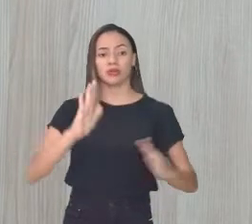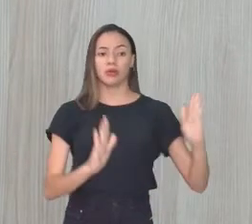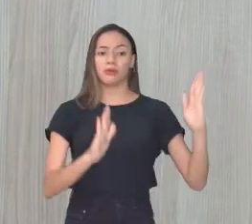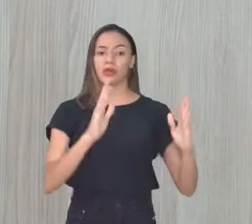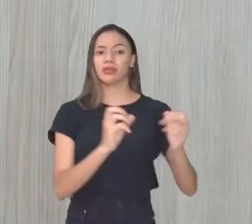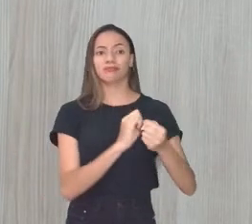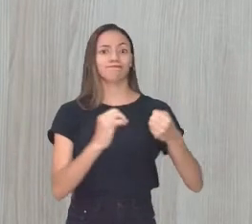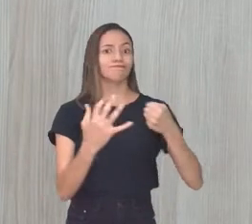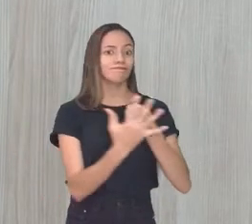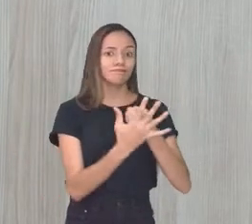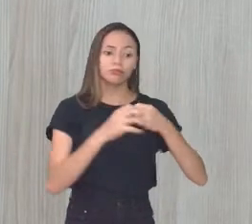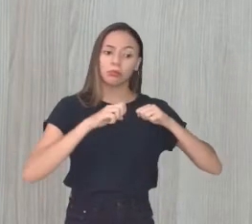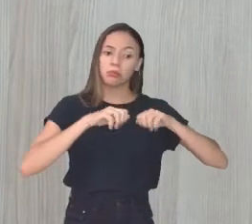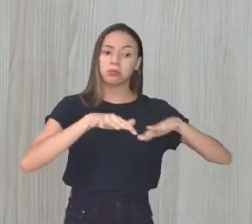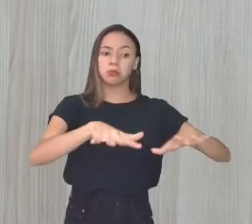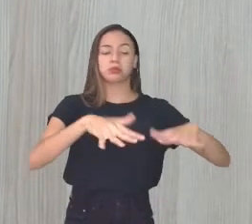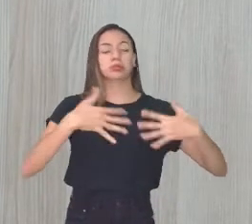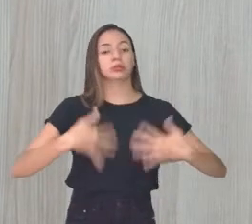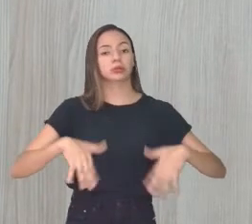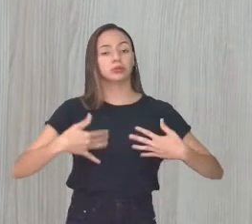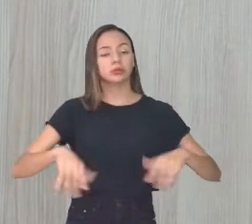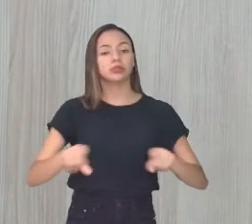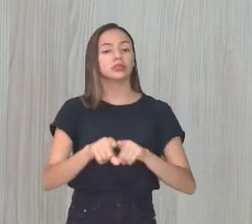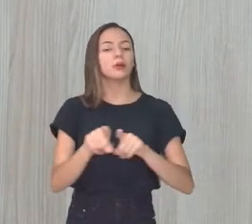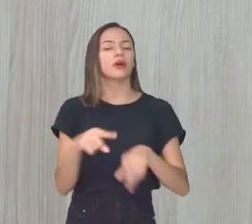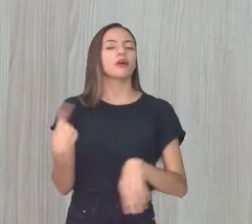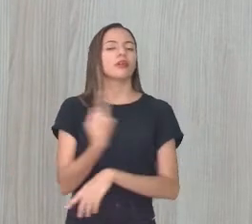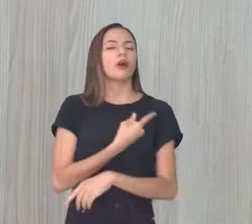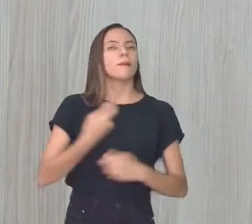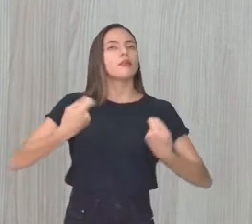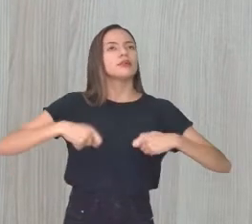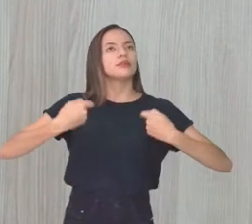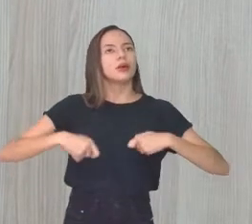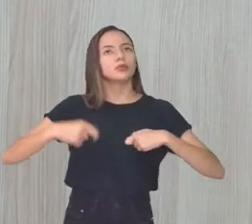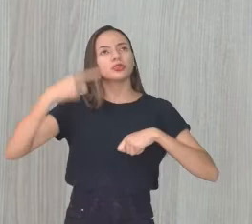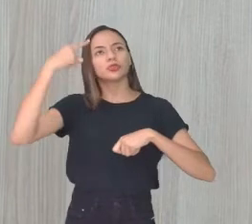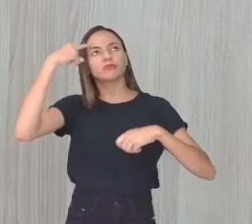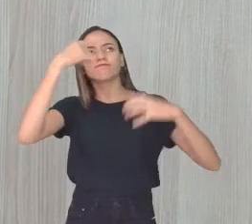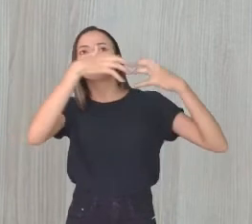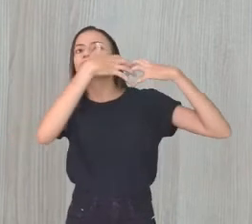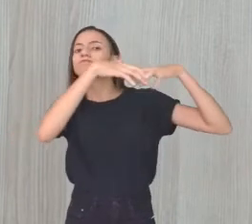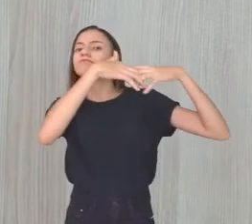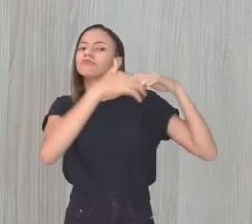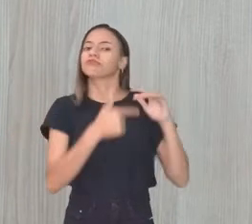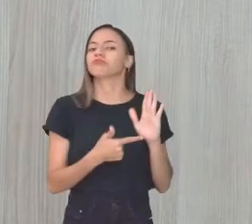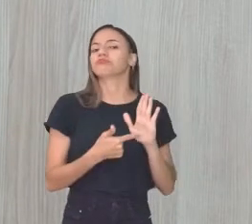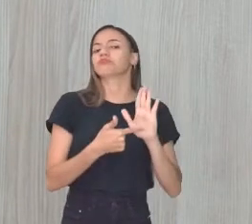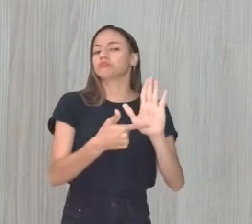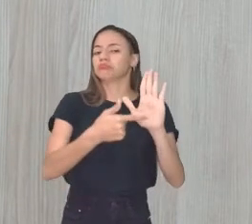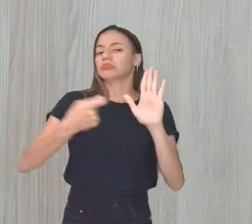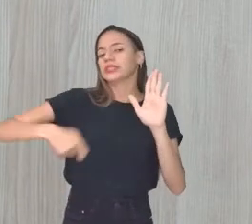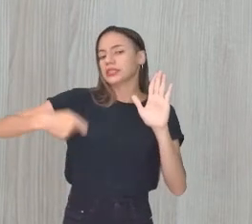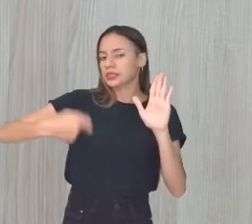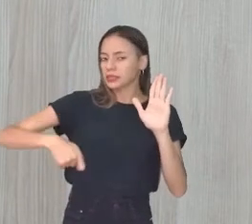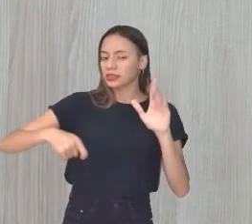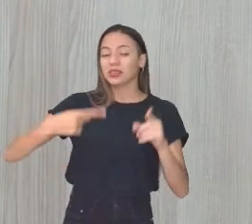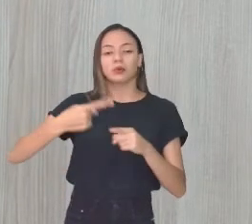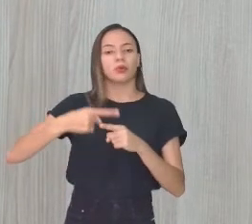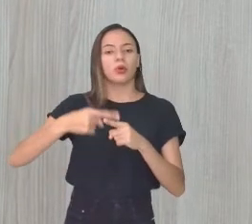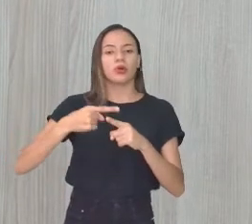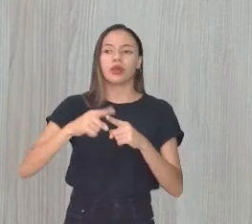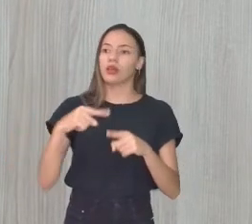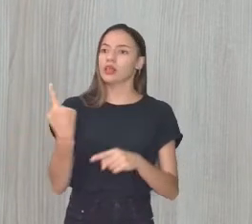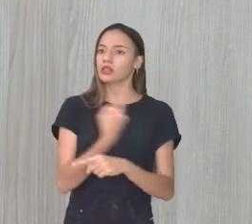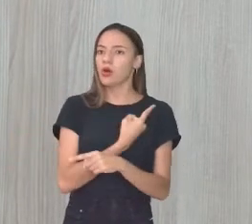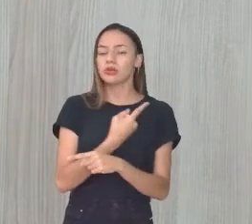né? Pandêmico, e a gente precisa trazer essas reflexões, né? Porque também muito está nas nossas